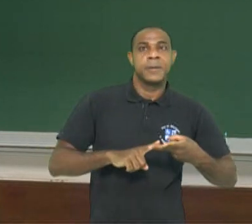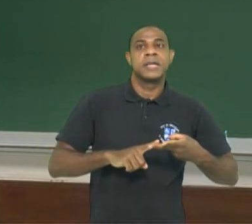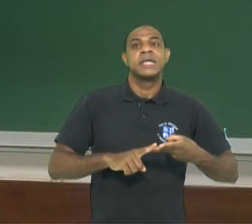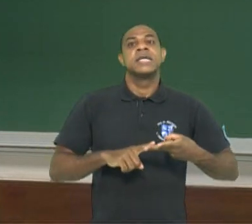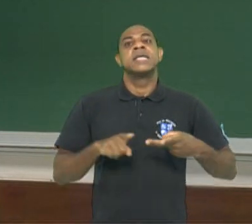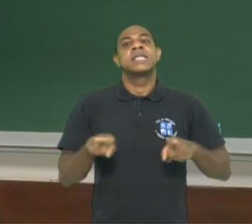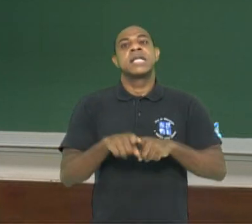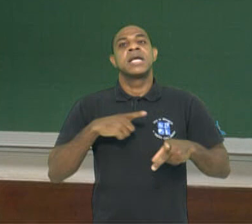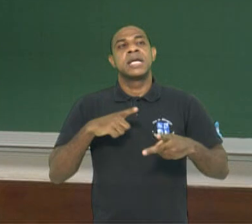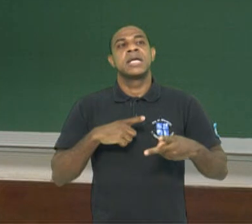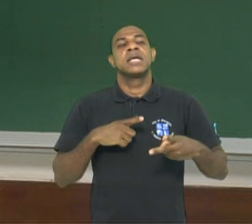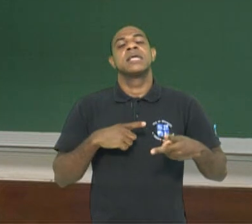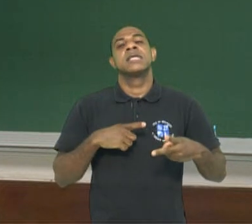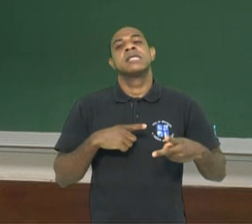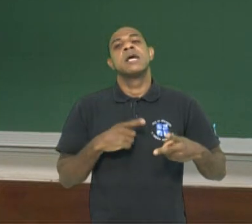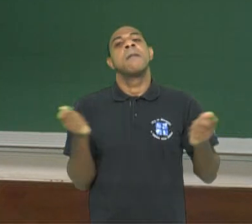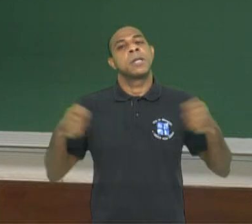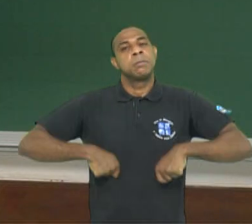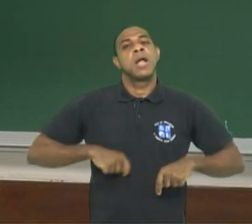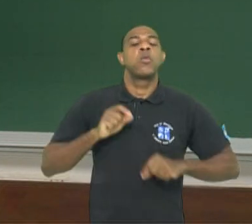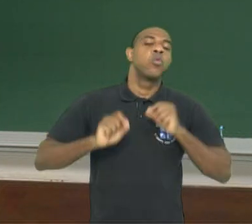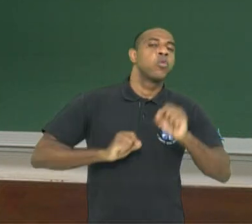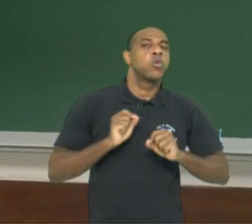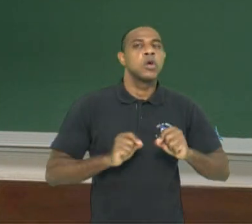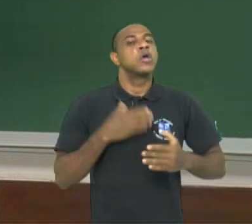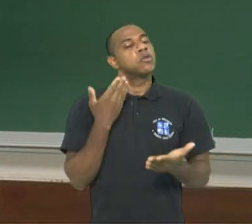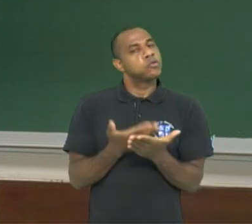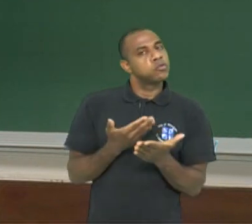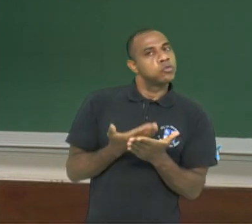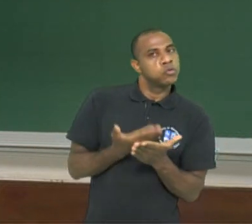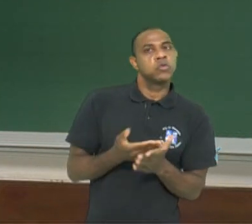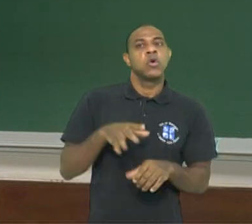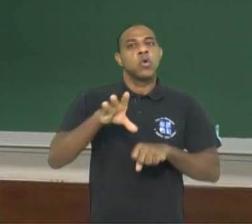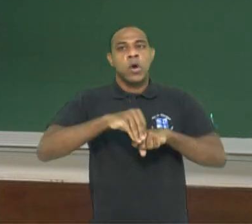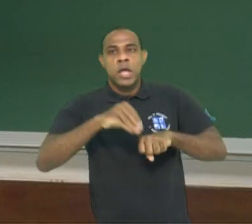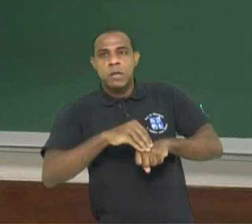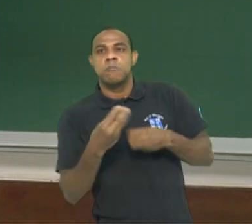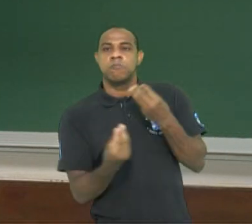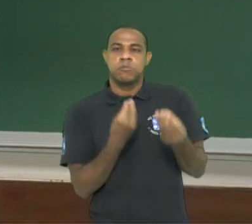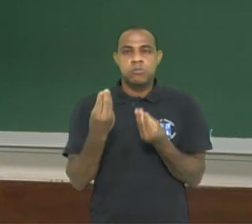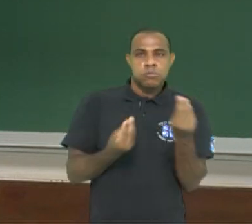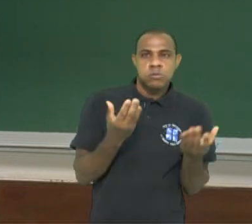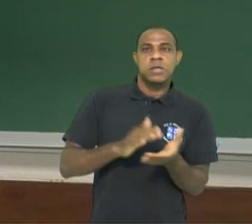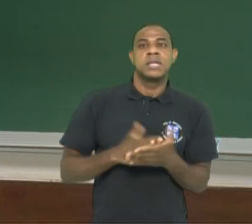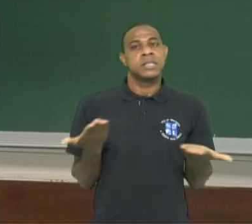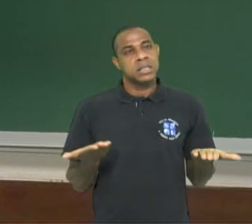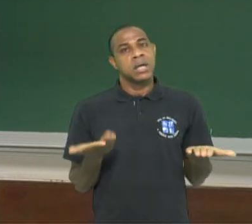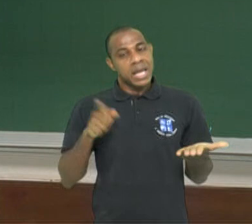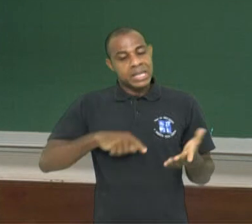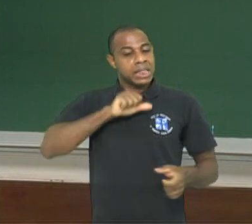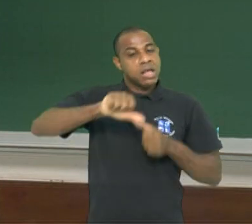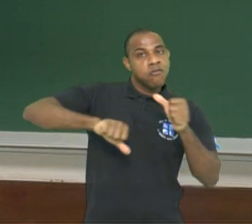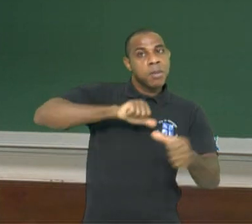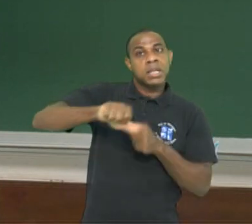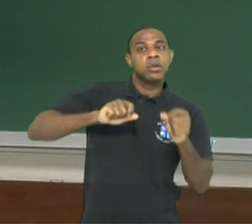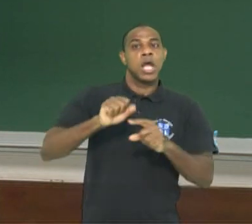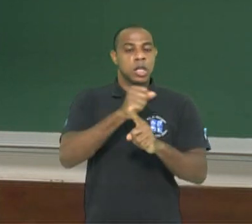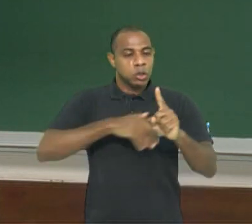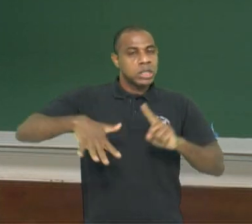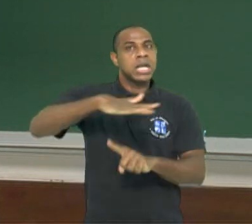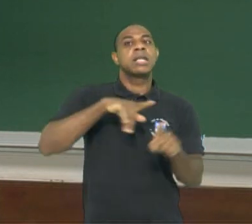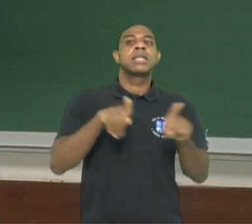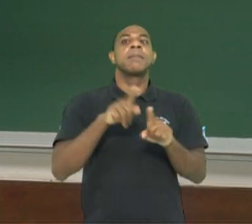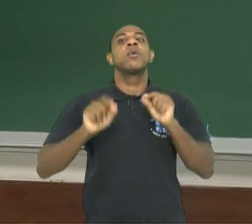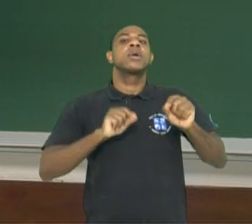que também haveria a possibilidade do estudo, do conhecimento. Então, essas transformações sociais